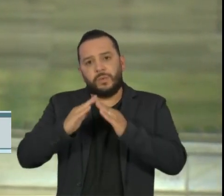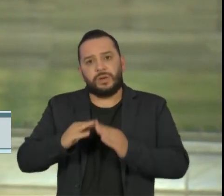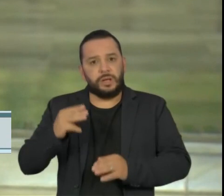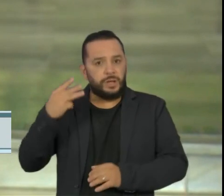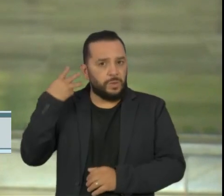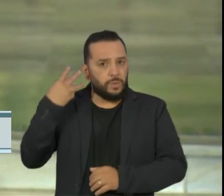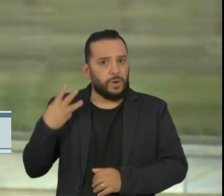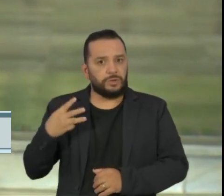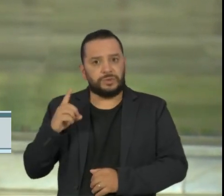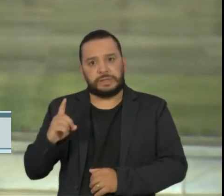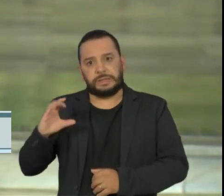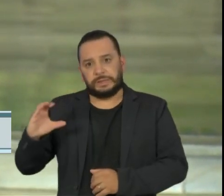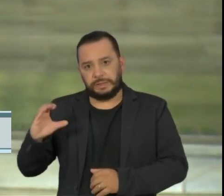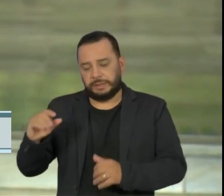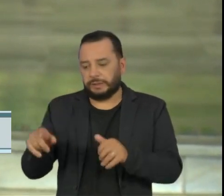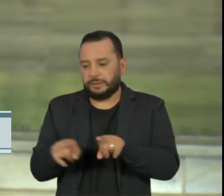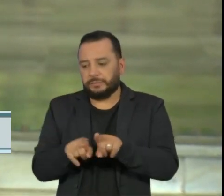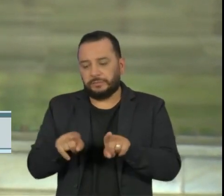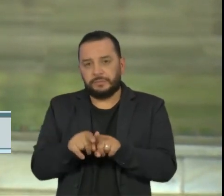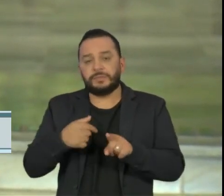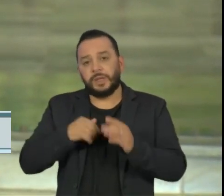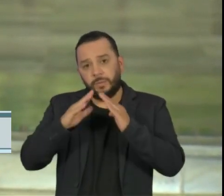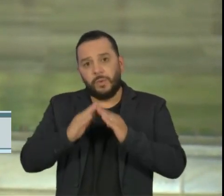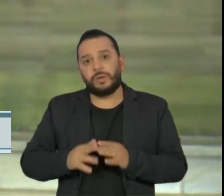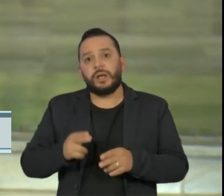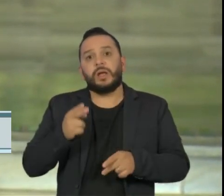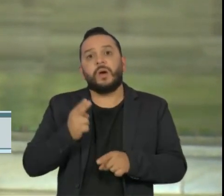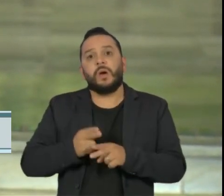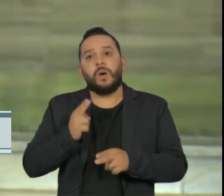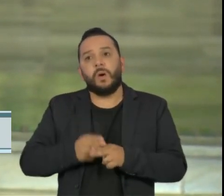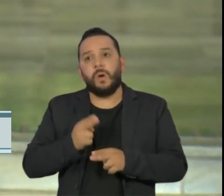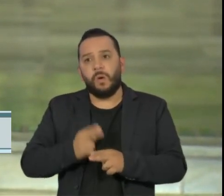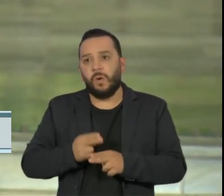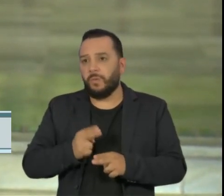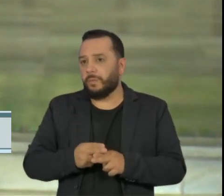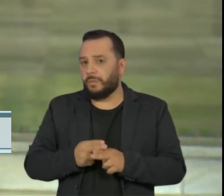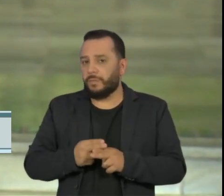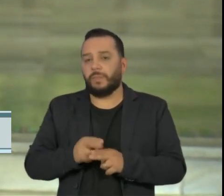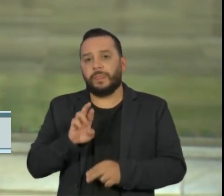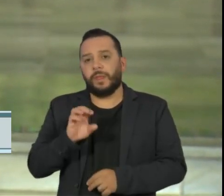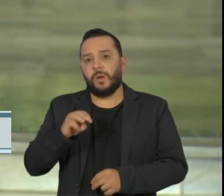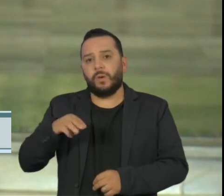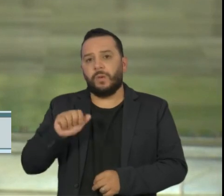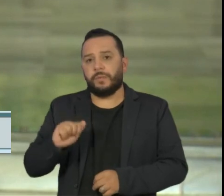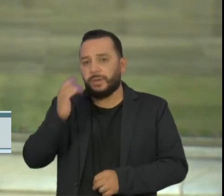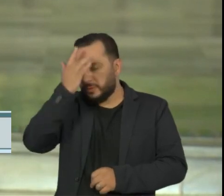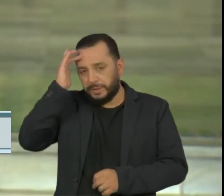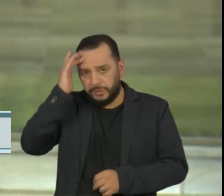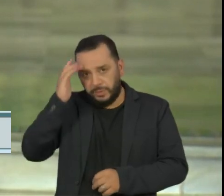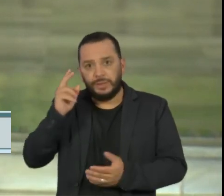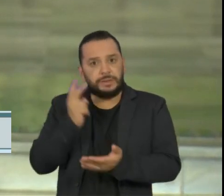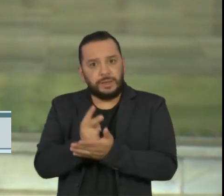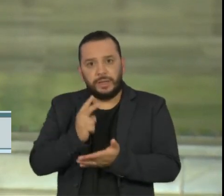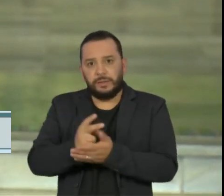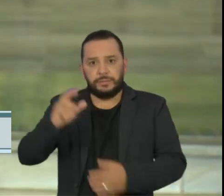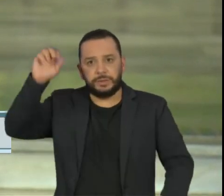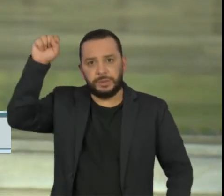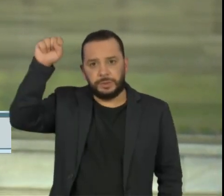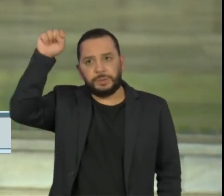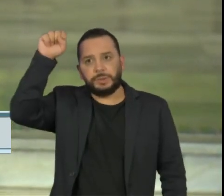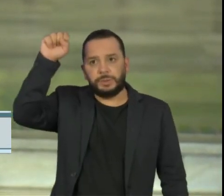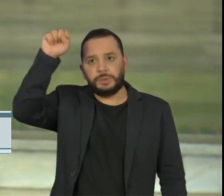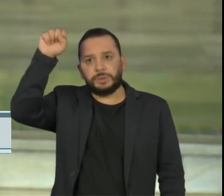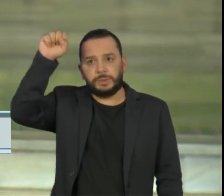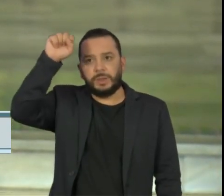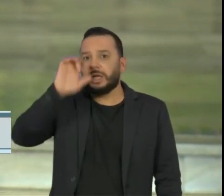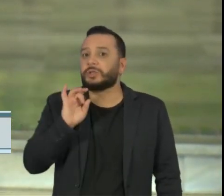Roma, e lá o transporte coletivo tem pessoas de pé, e eu usava transporte coletivo. Então, não é um fator